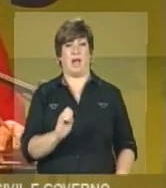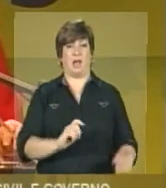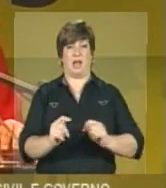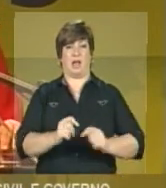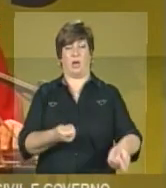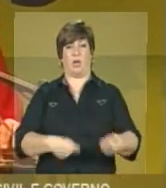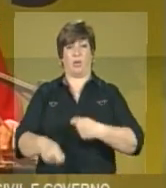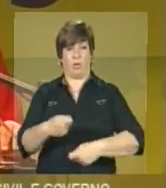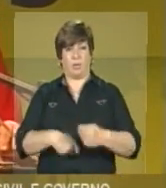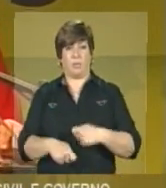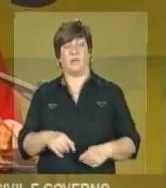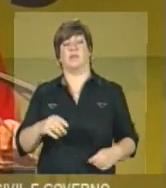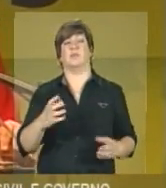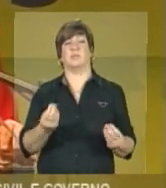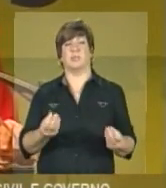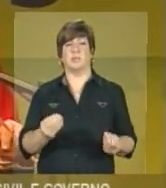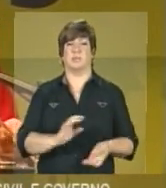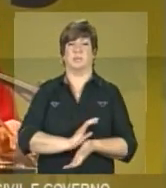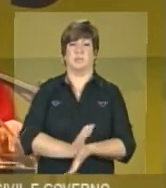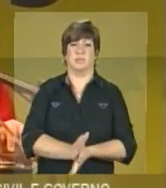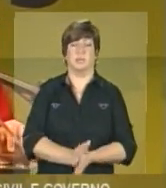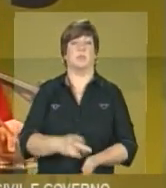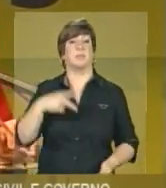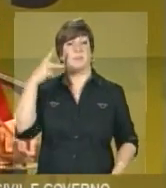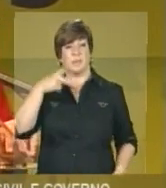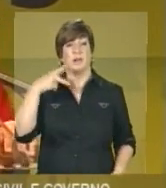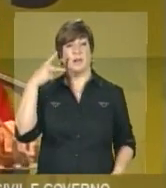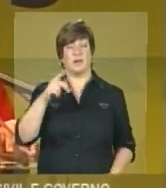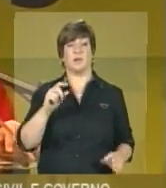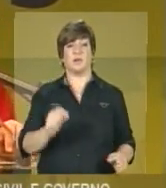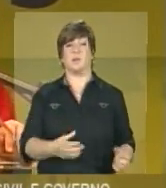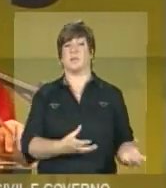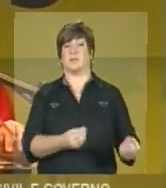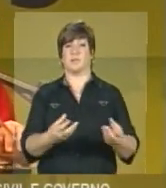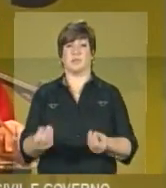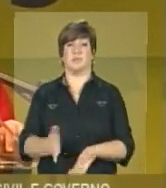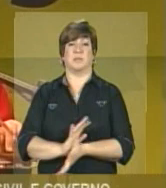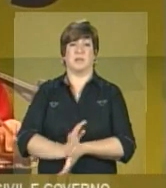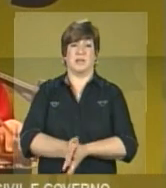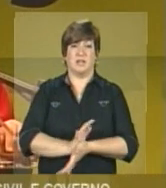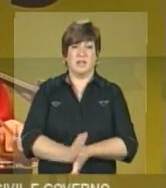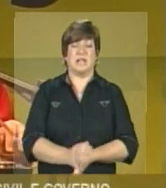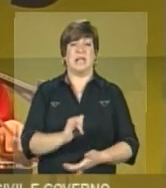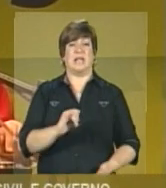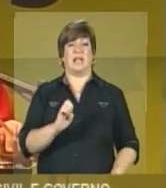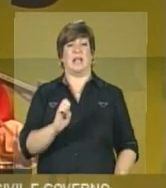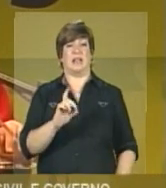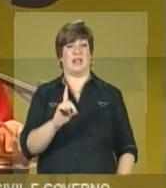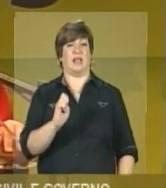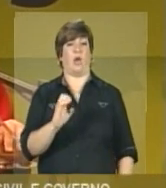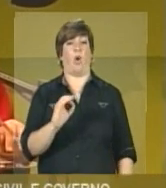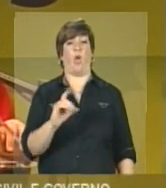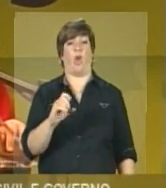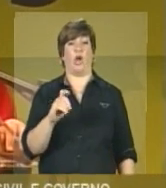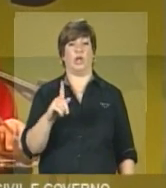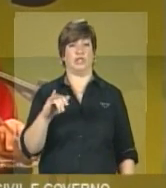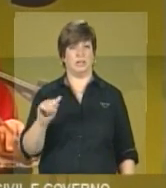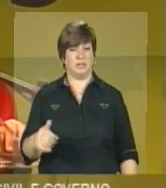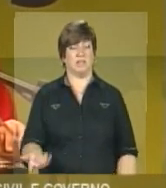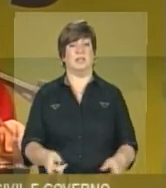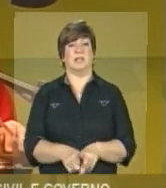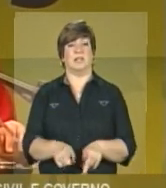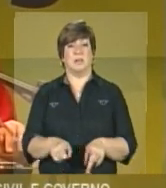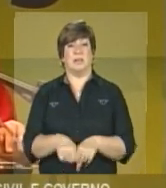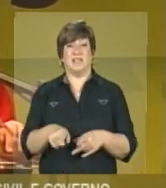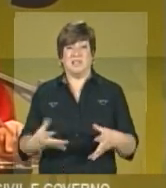macroeconômicos, foram preconceitos políticos, foram preconceitos ideológicos que